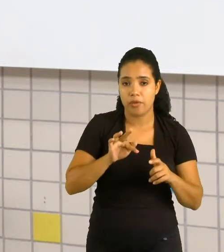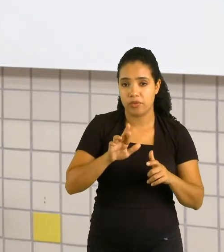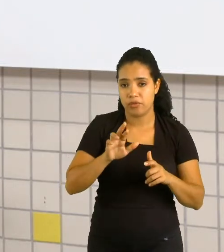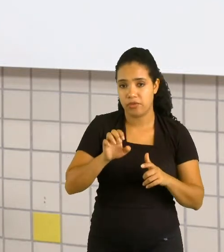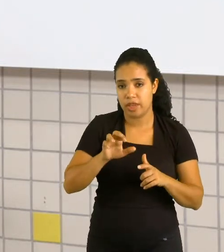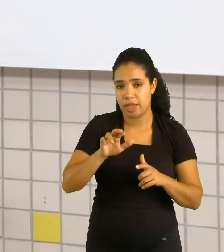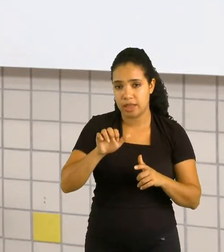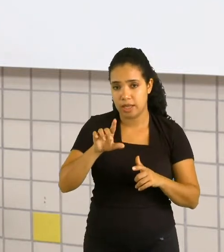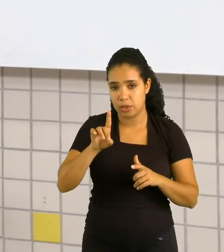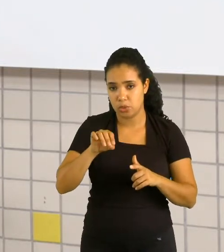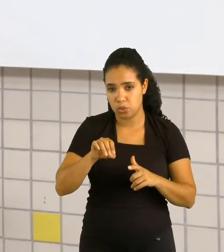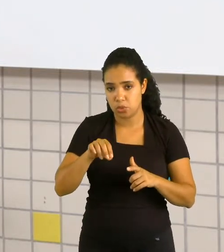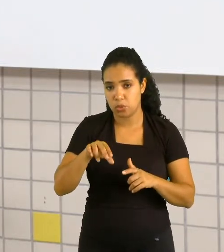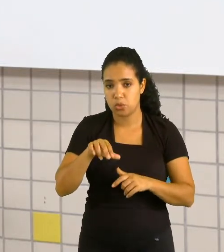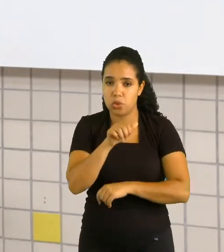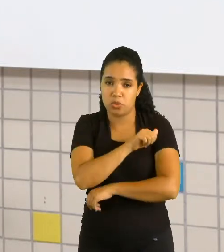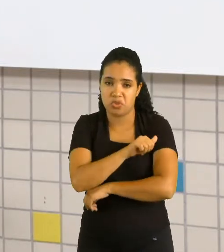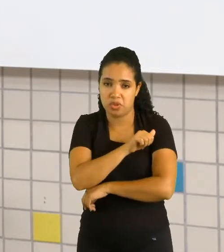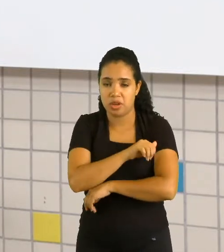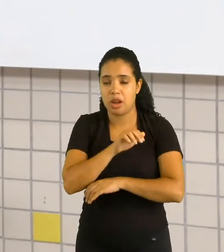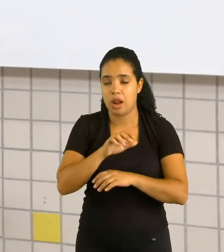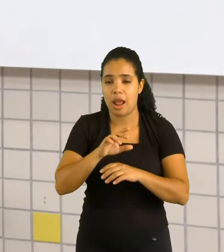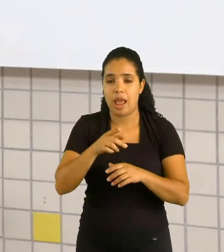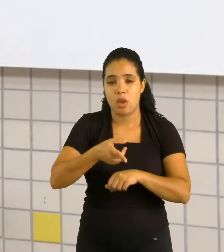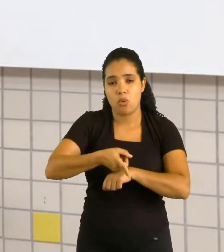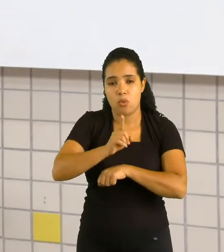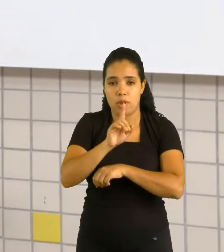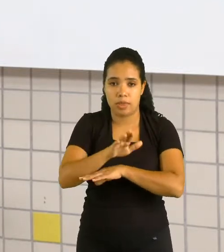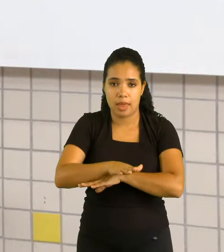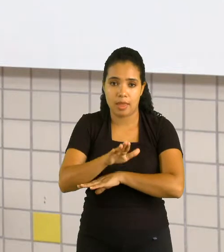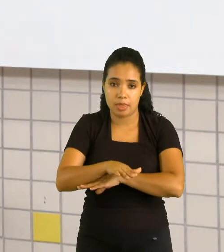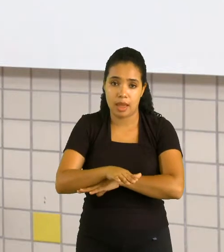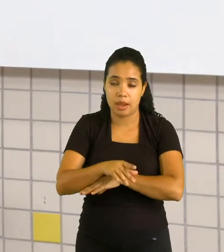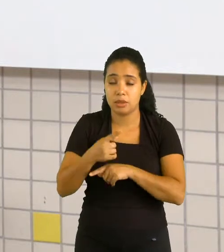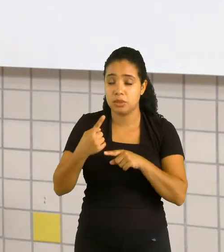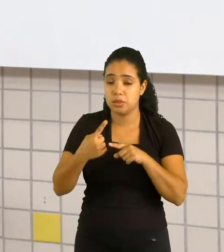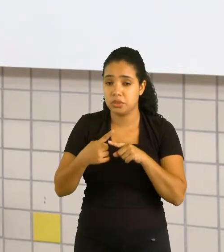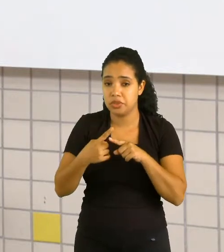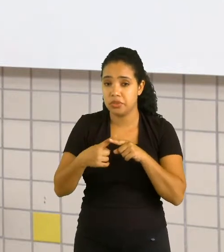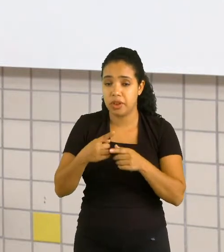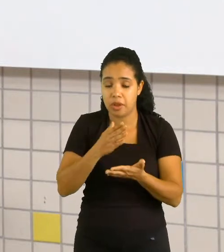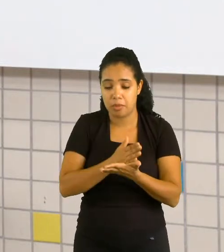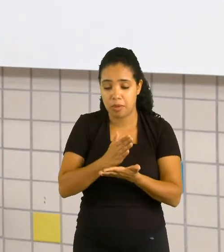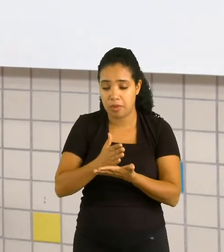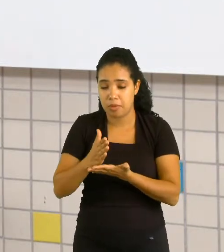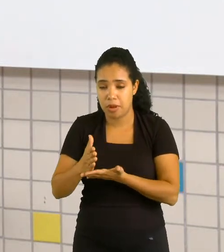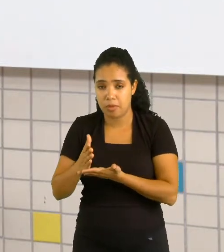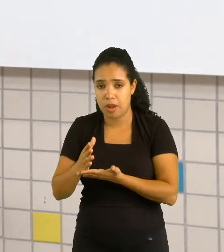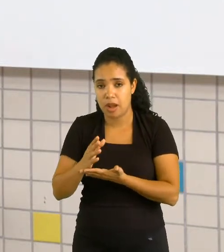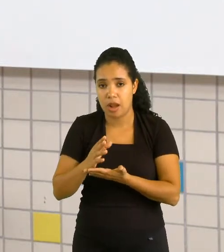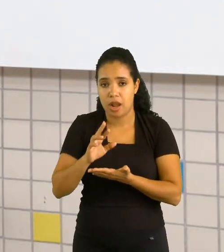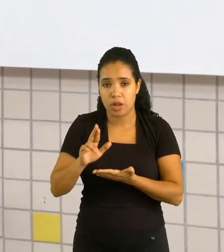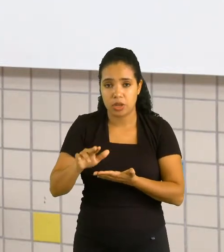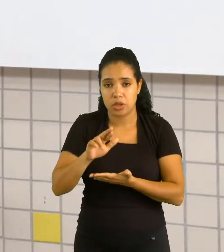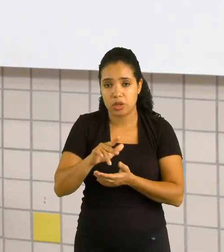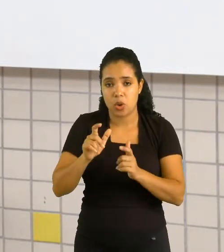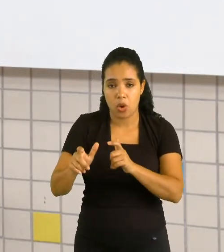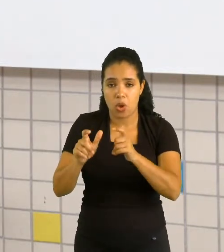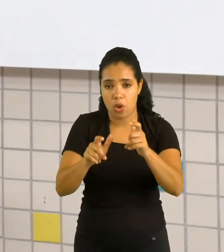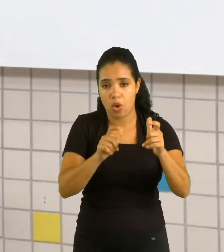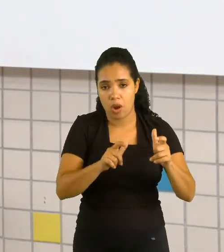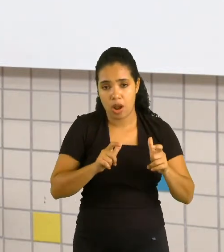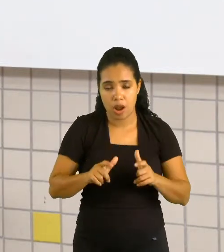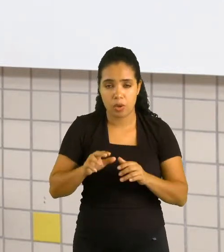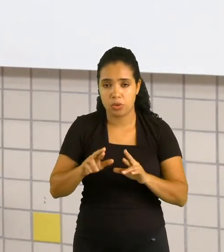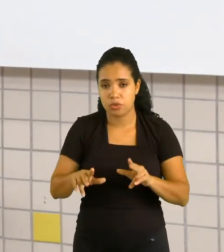ainda já é 1h da tarde. Então, isso porque são locais diferentes na